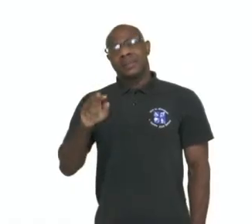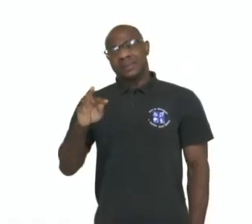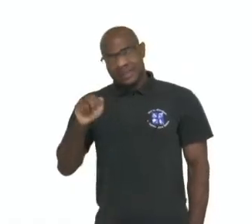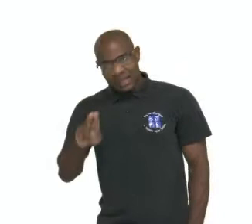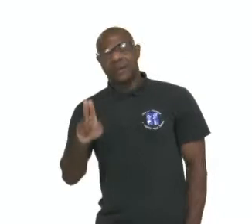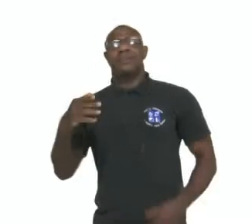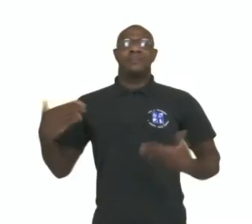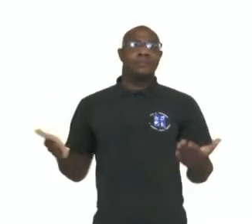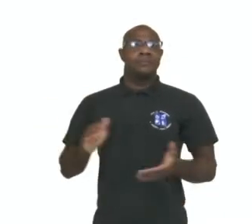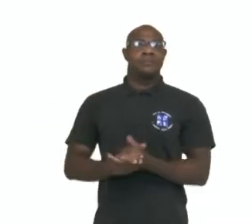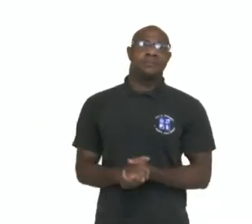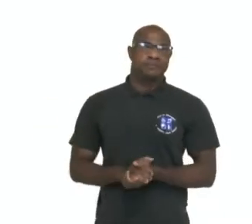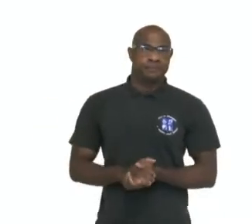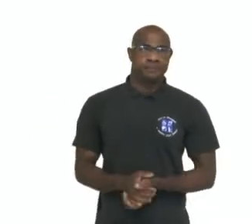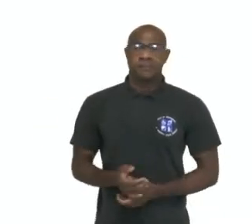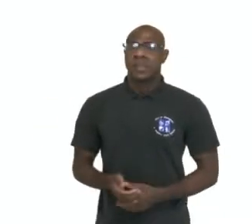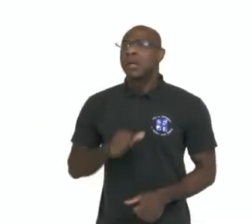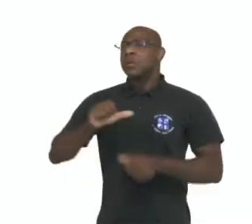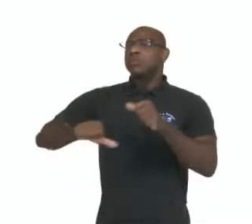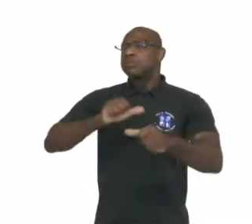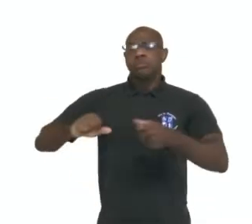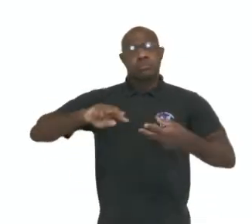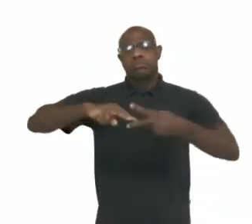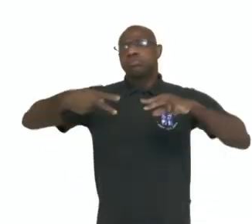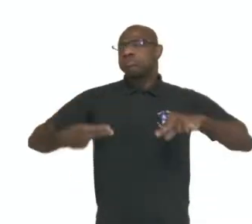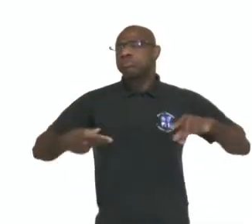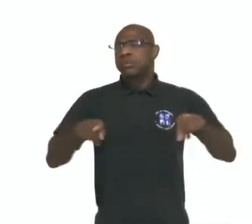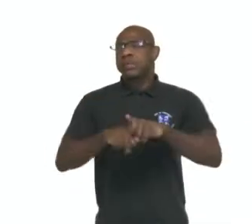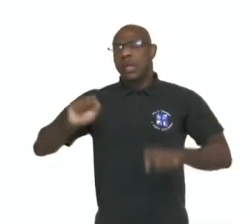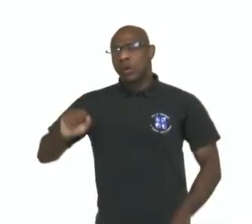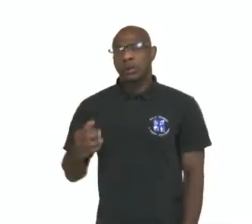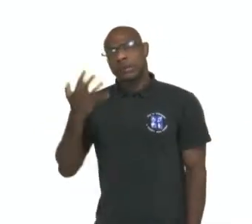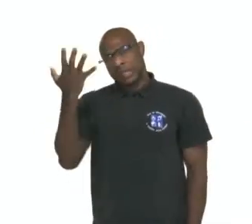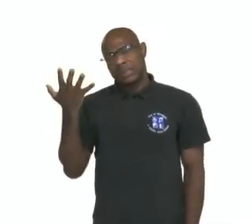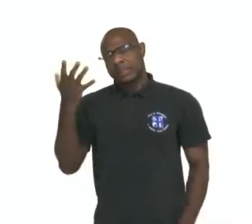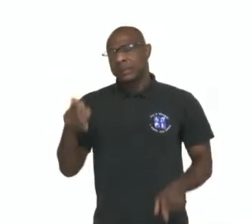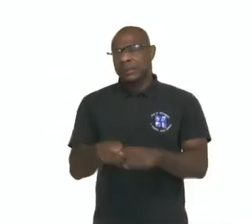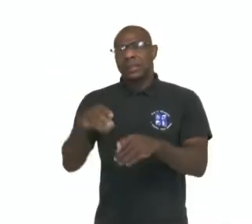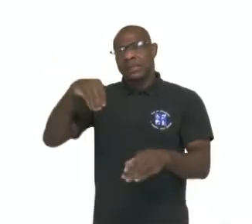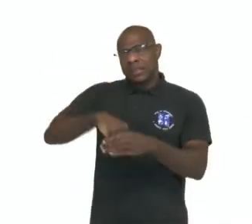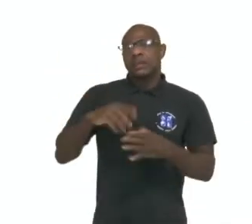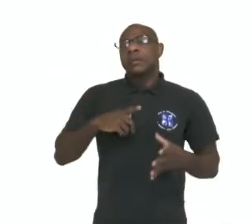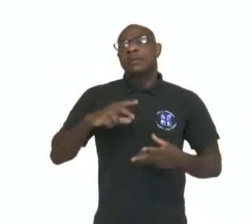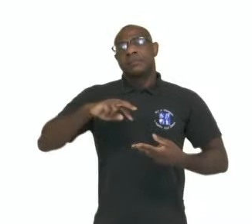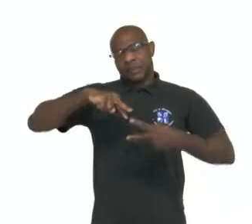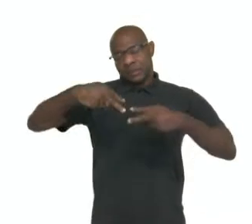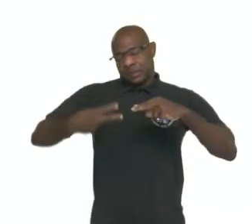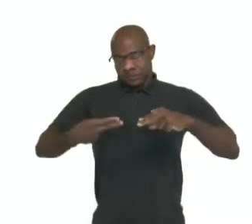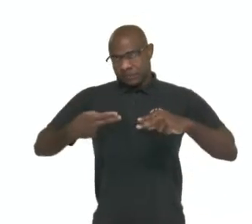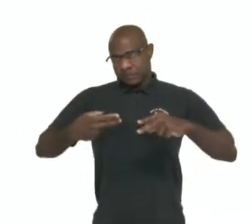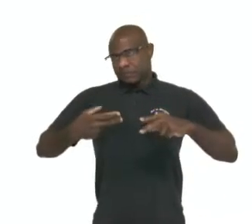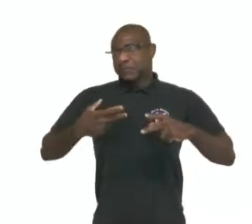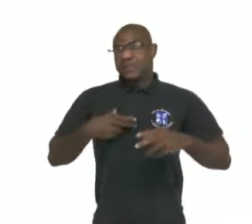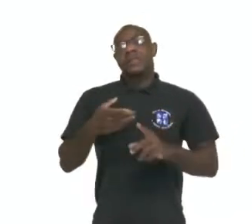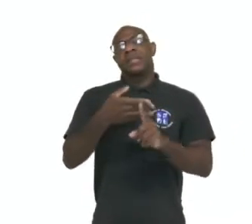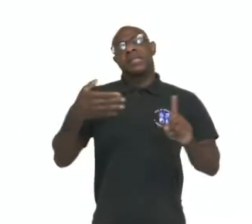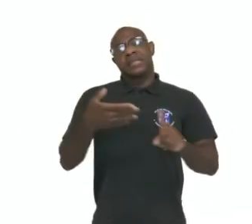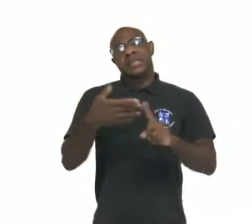Vamos conhecer algumas alterações genéticas que ocorrem na síndrome de Patot e na síndrome de